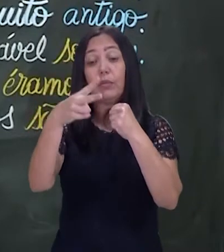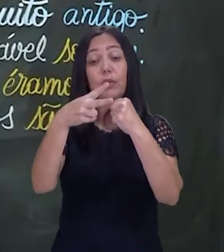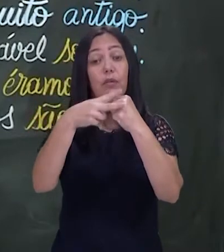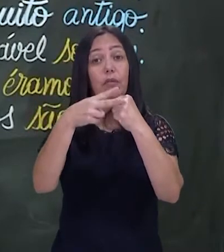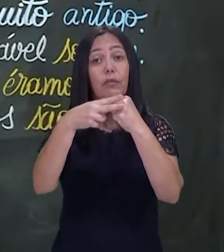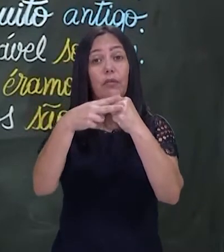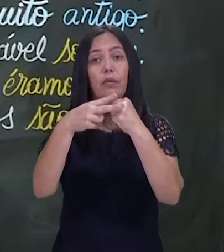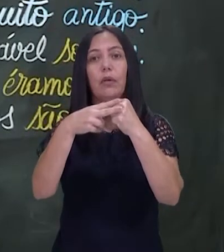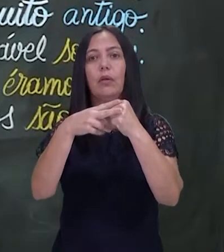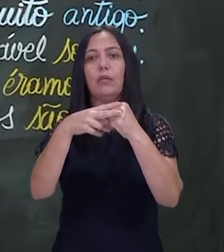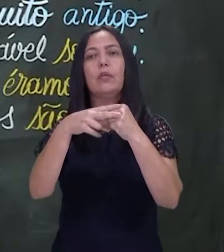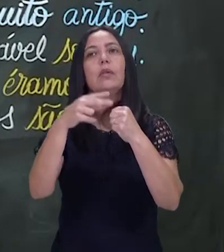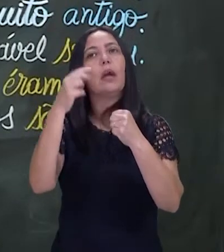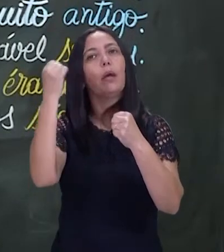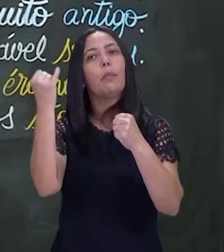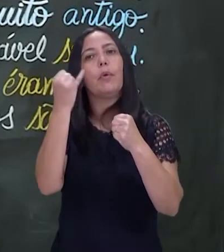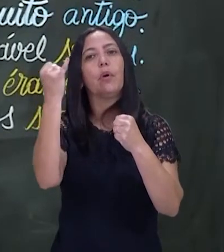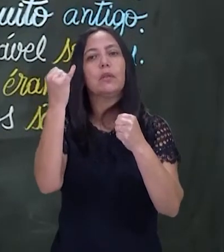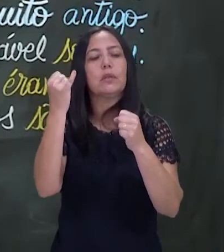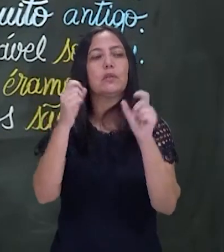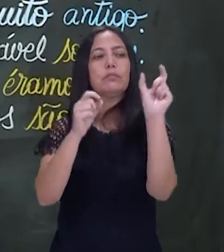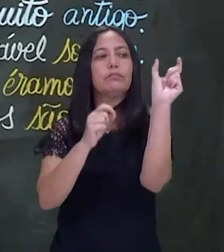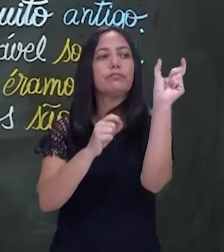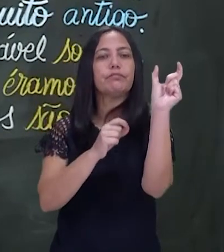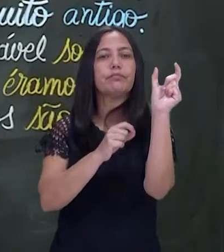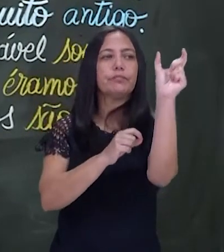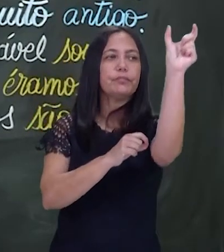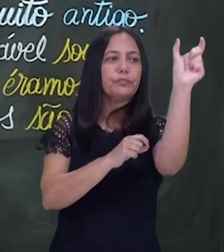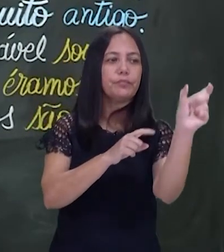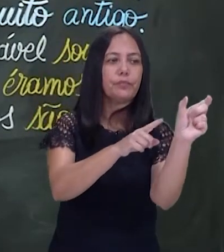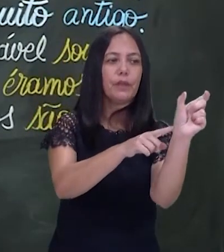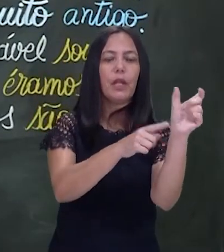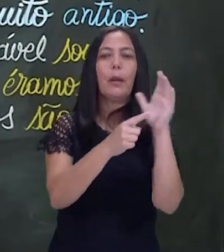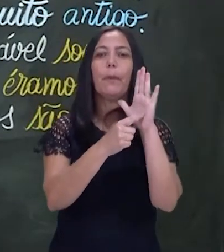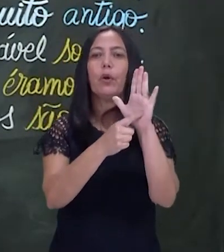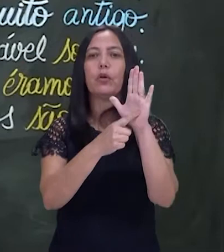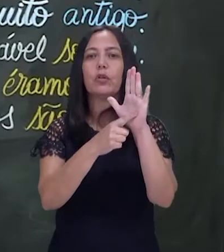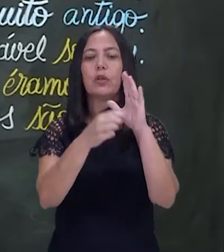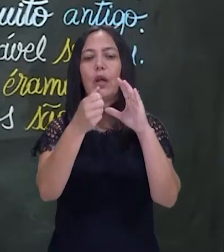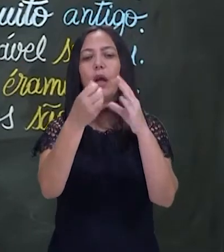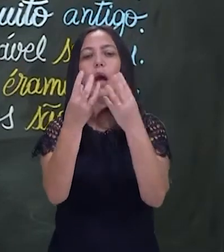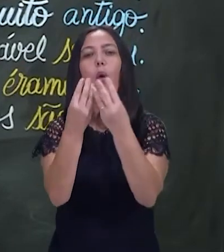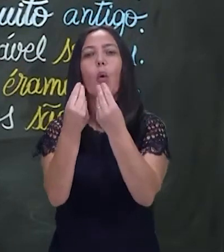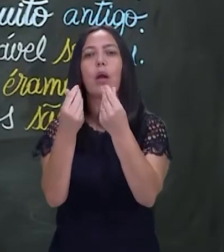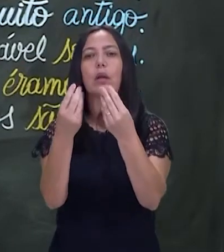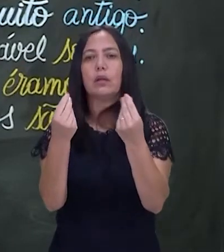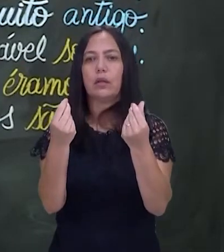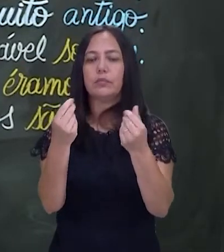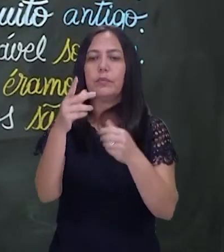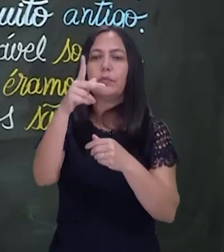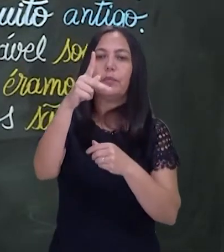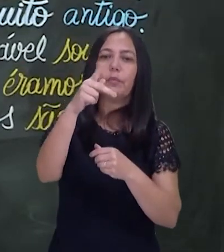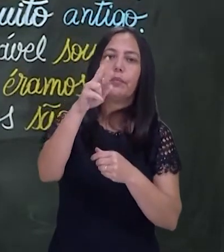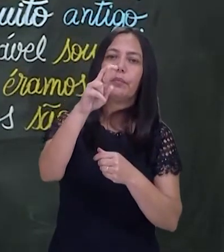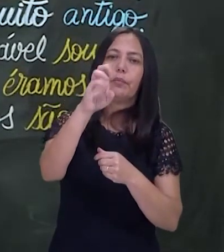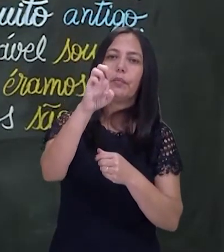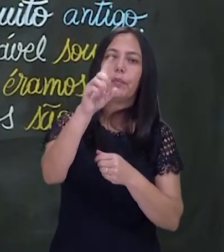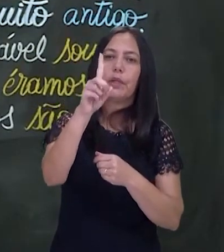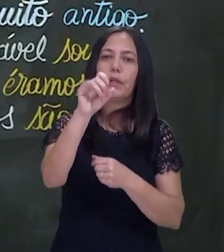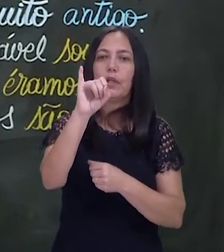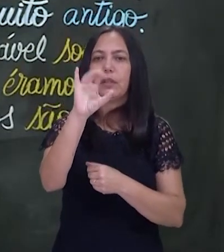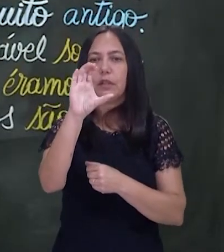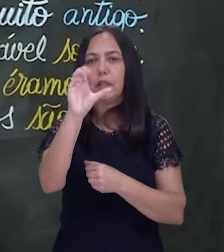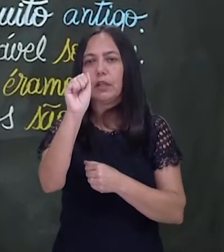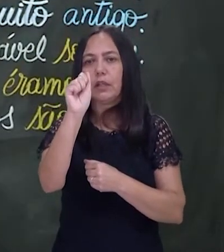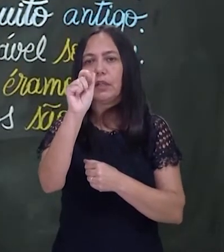que você vai perceber que é fácil relacionar sujeito com a característica dele. O predicativo do sujeito é